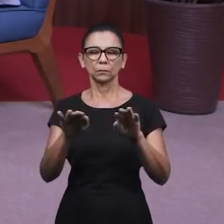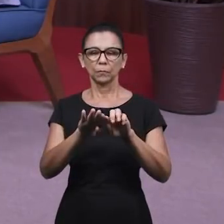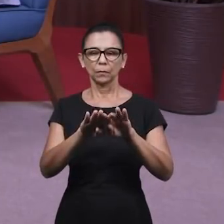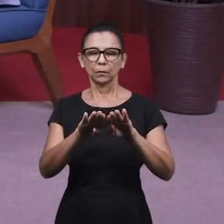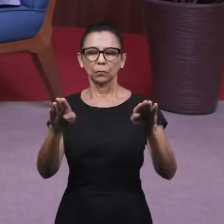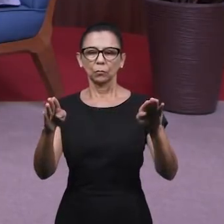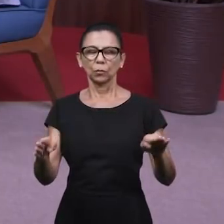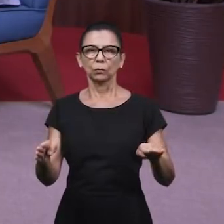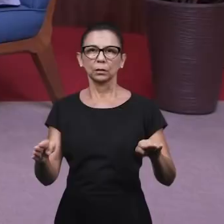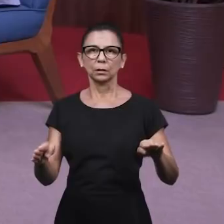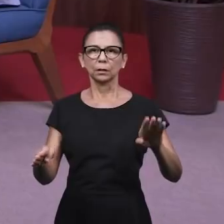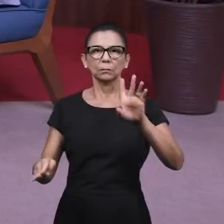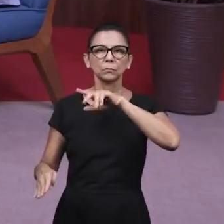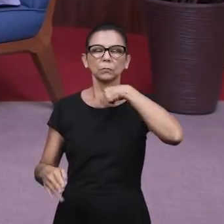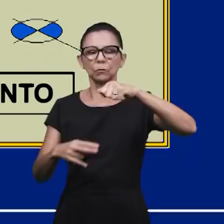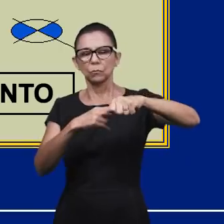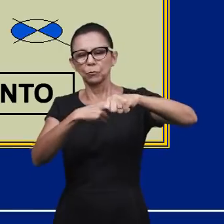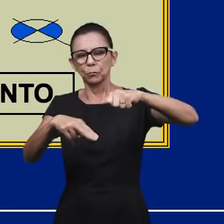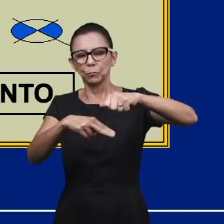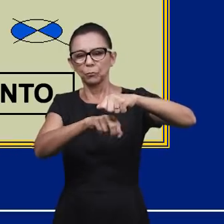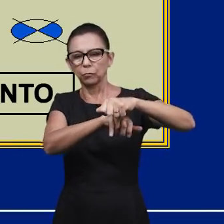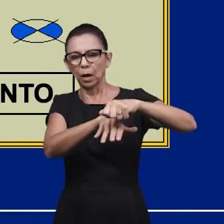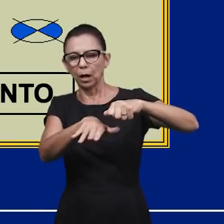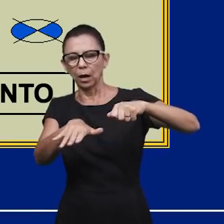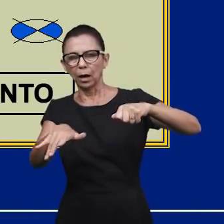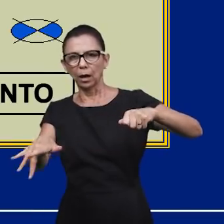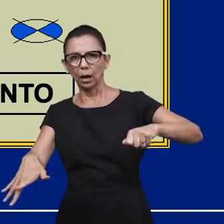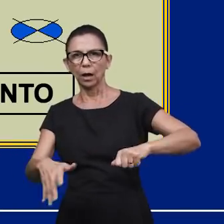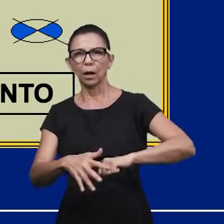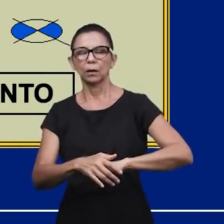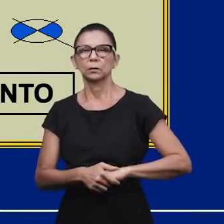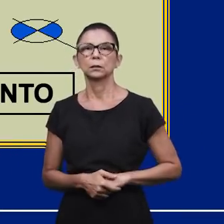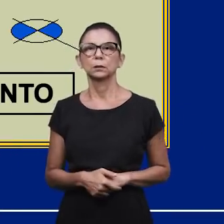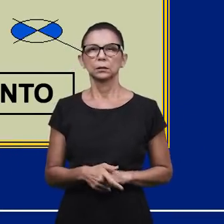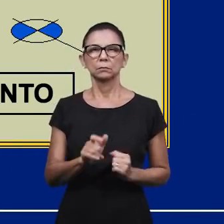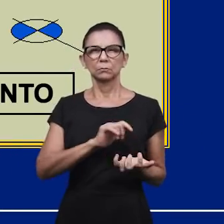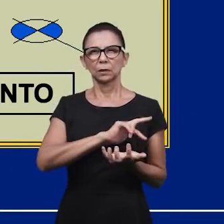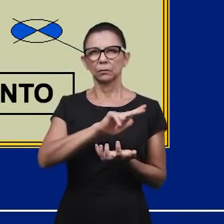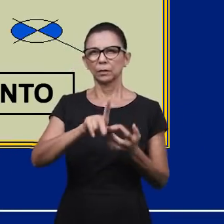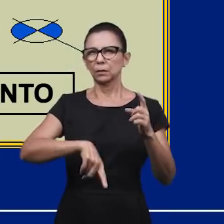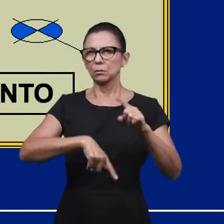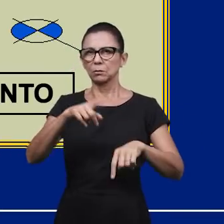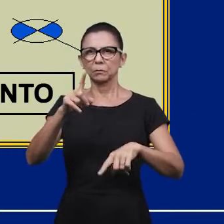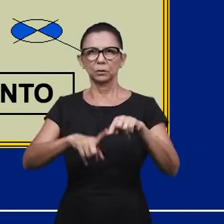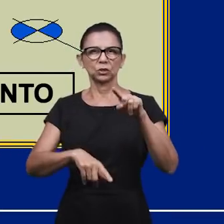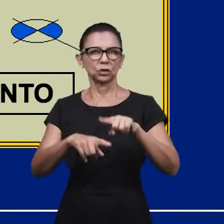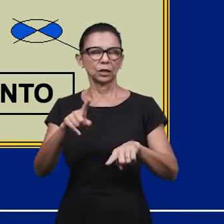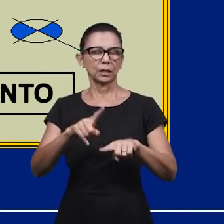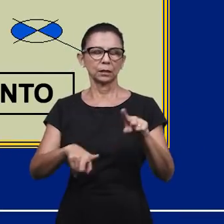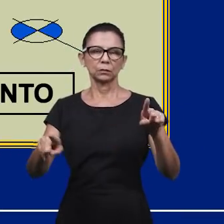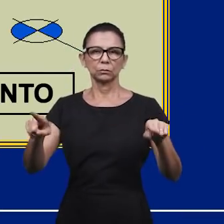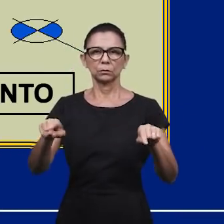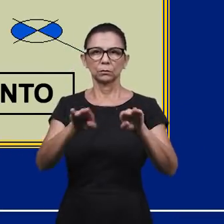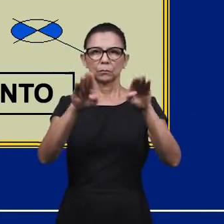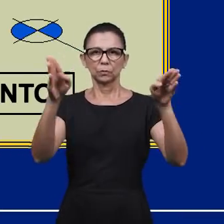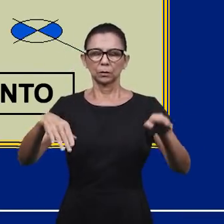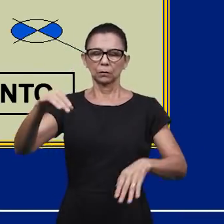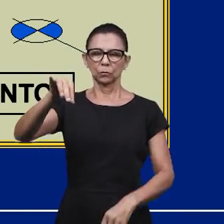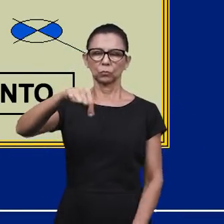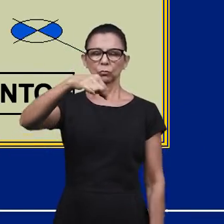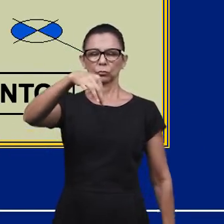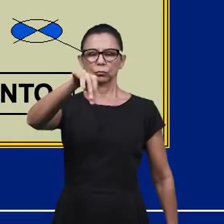de bronze, lá o candelabro, a mesa dos pães da proposição, o altar do incenso e lá o